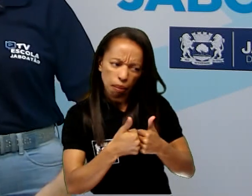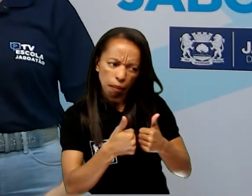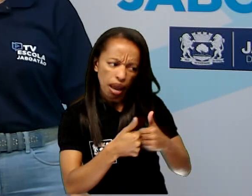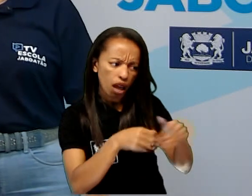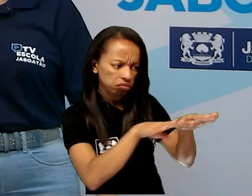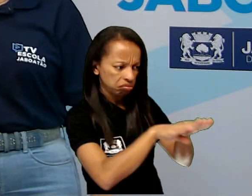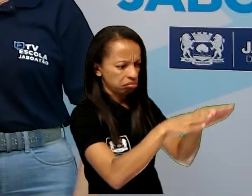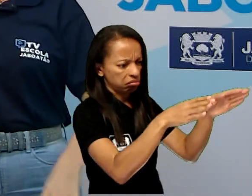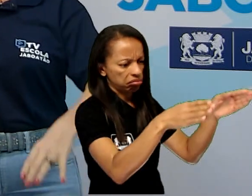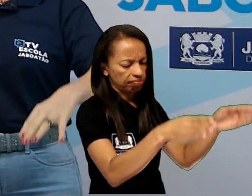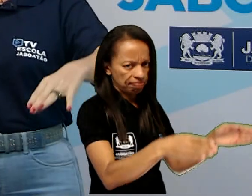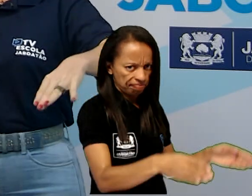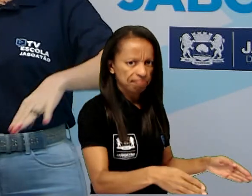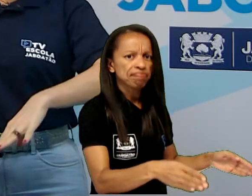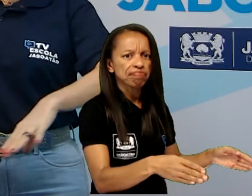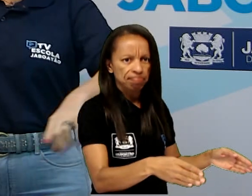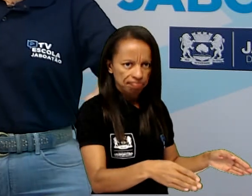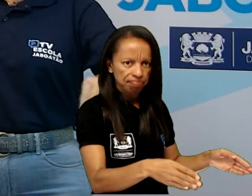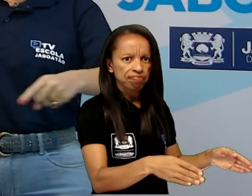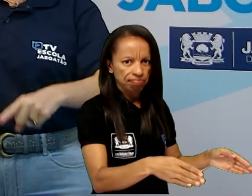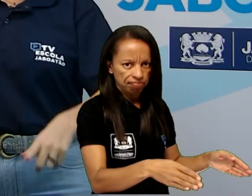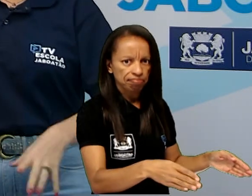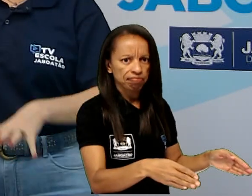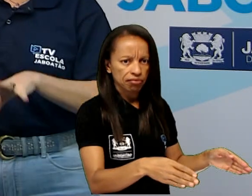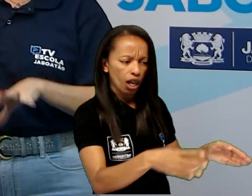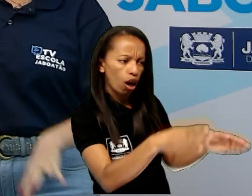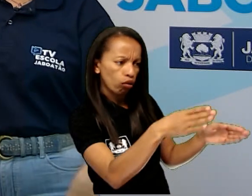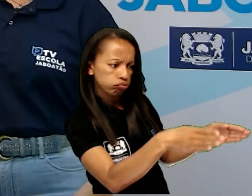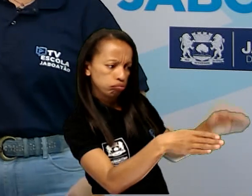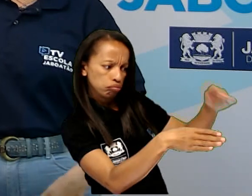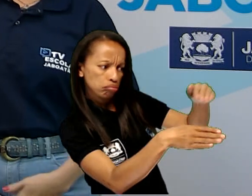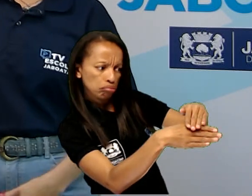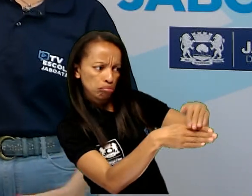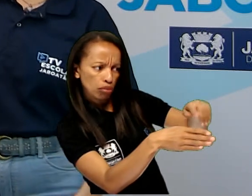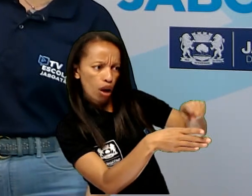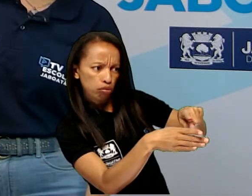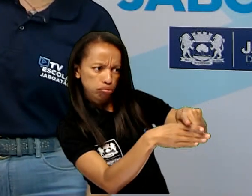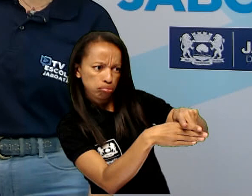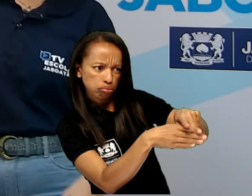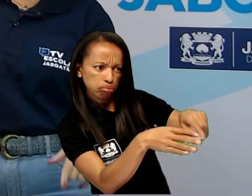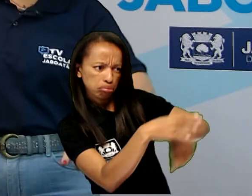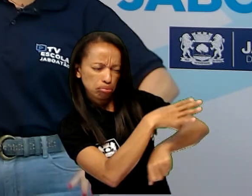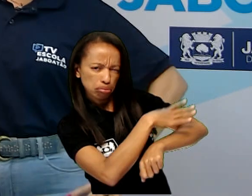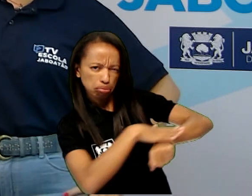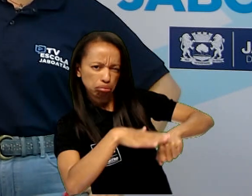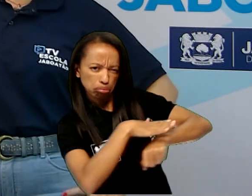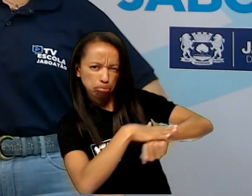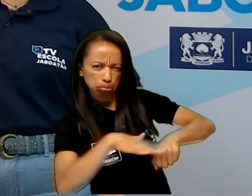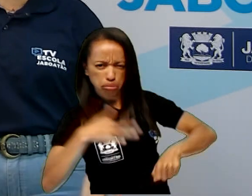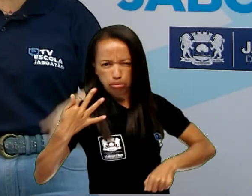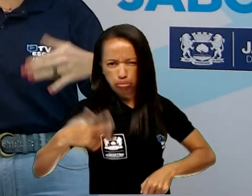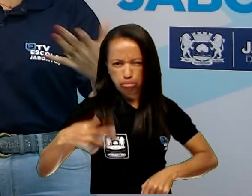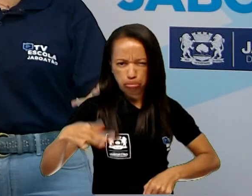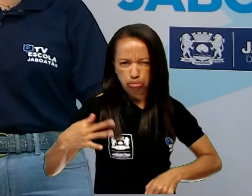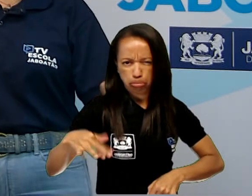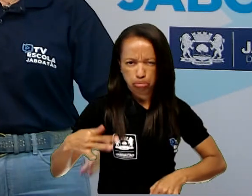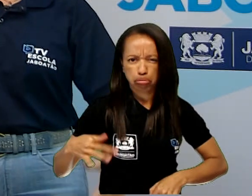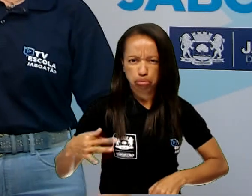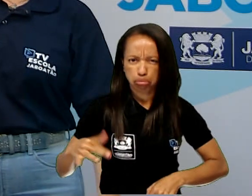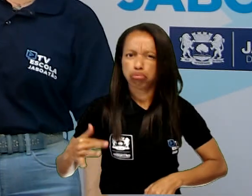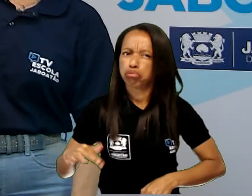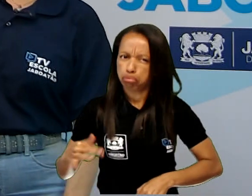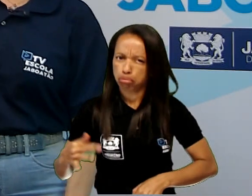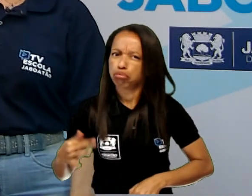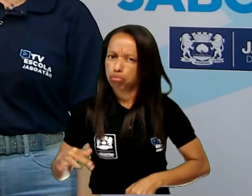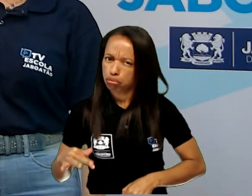de mesa, com móveis com quinas muito pontiagudas, eu já me arranhei, cheguei até a sangrar, não chegou a cortar,